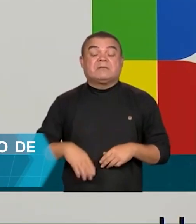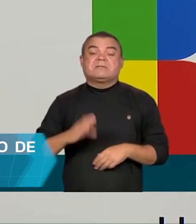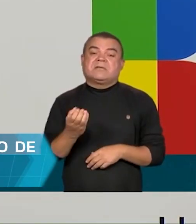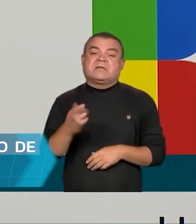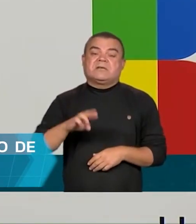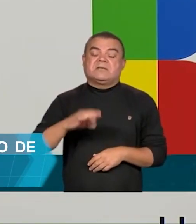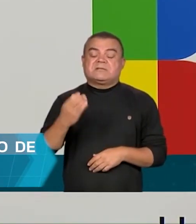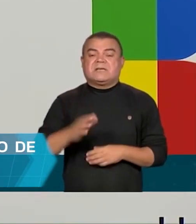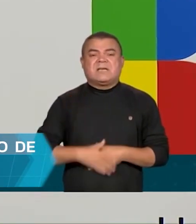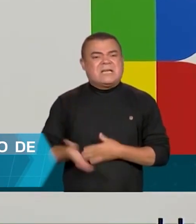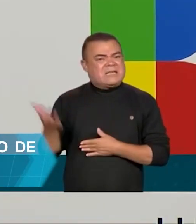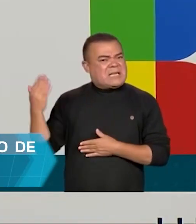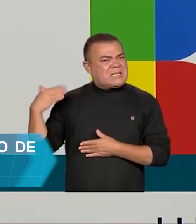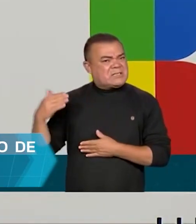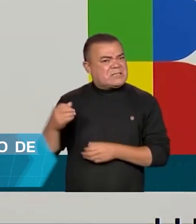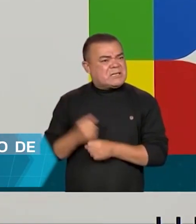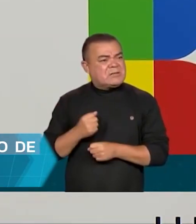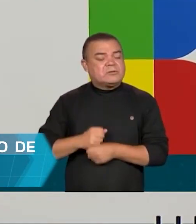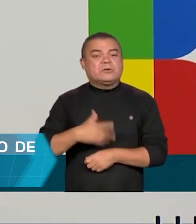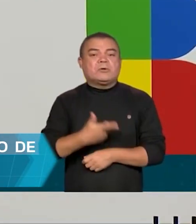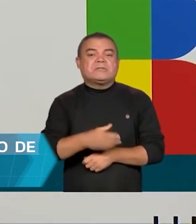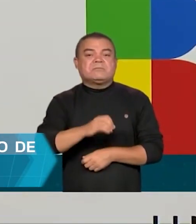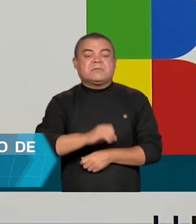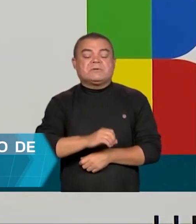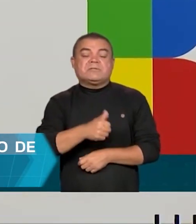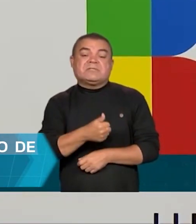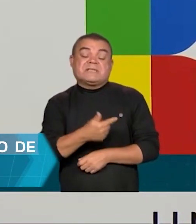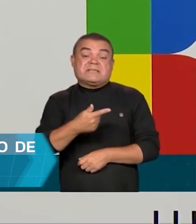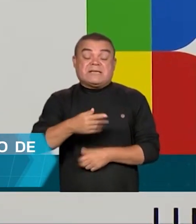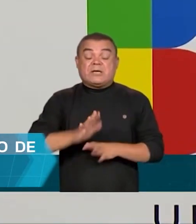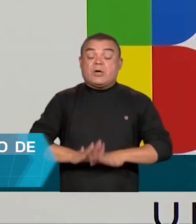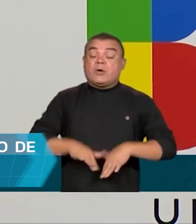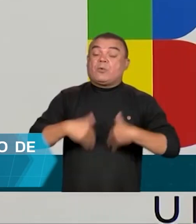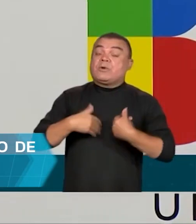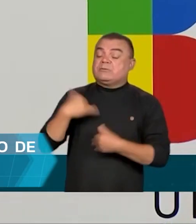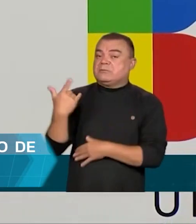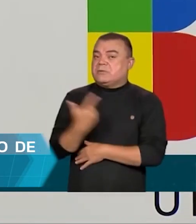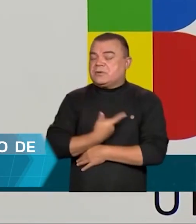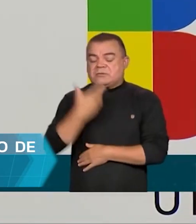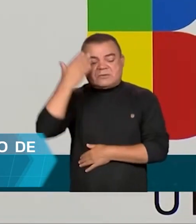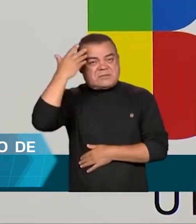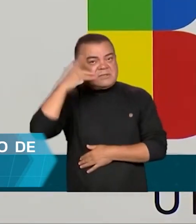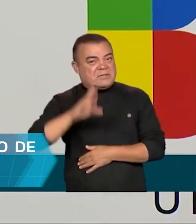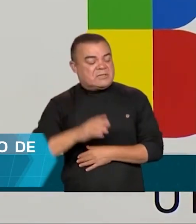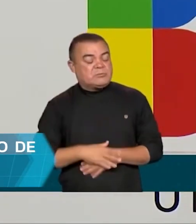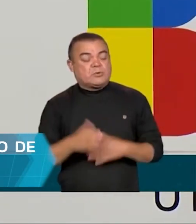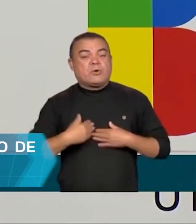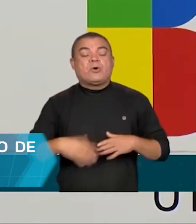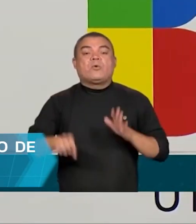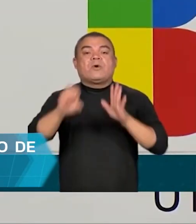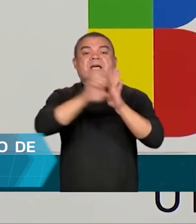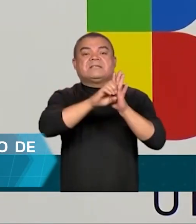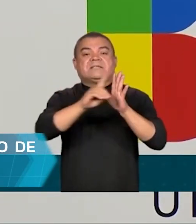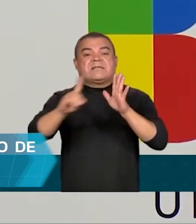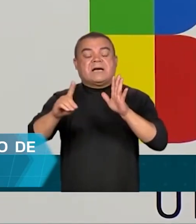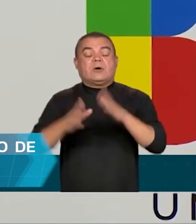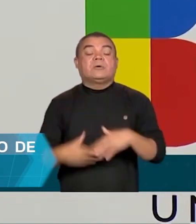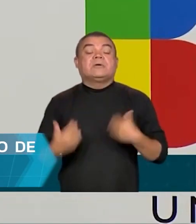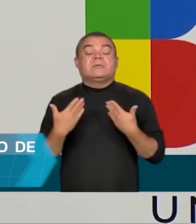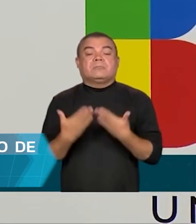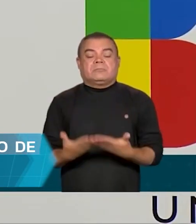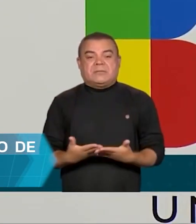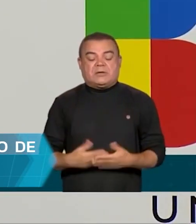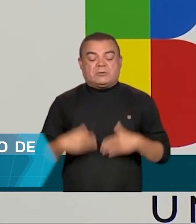anos 2017, quando nós conseguimos, através de um edital lançado pelo